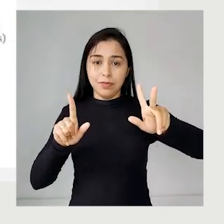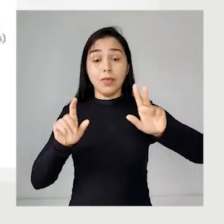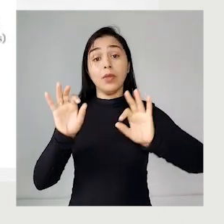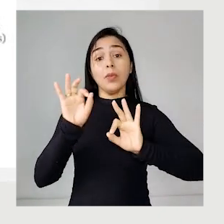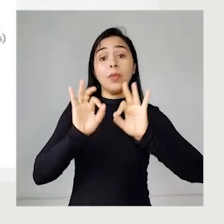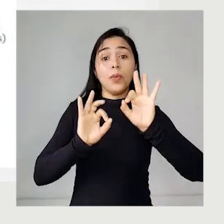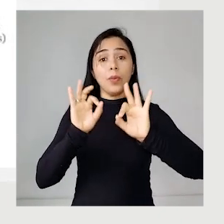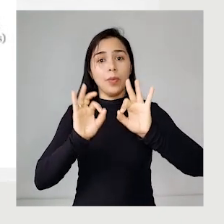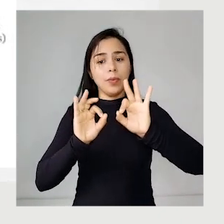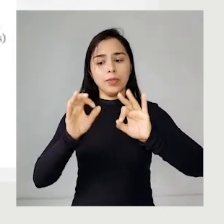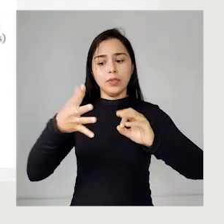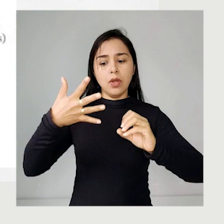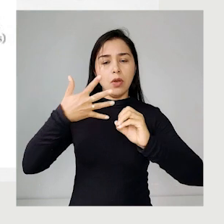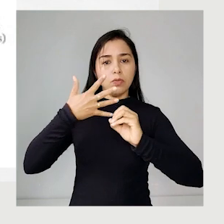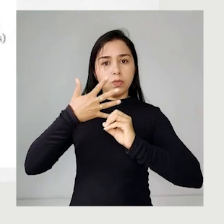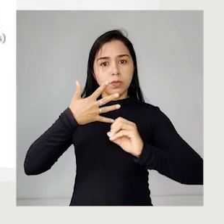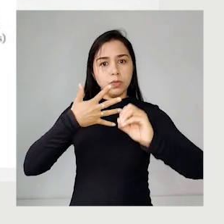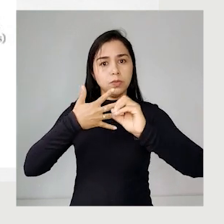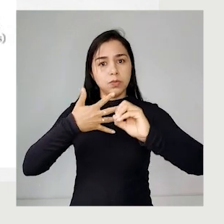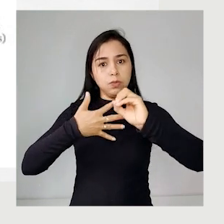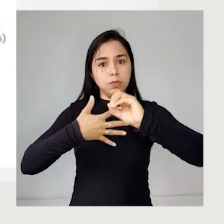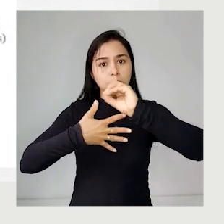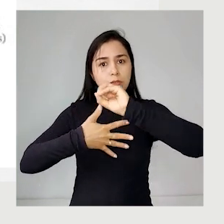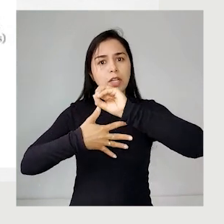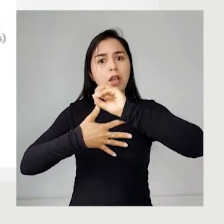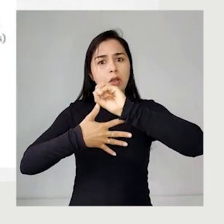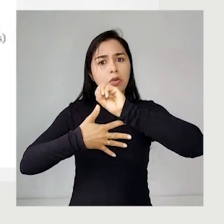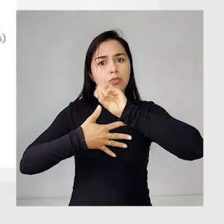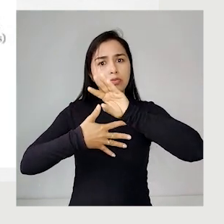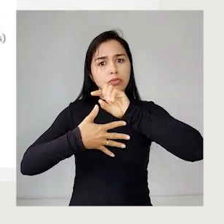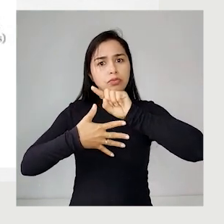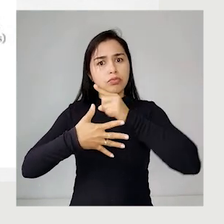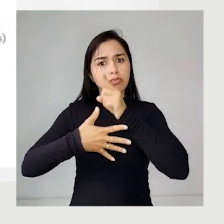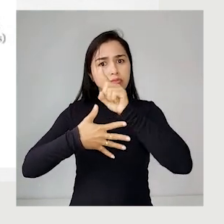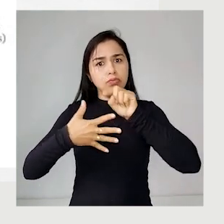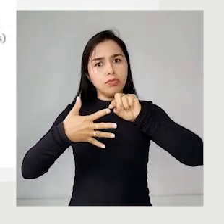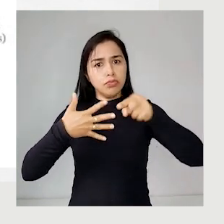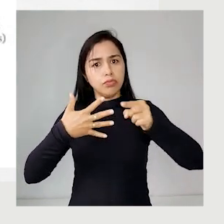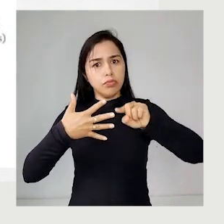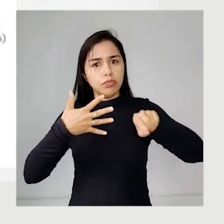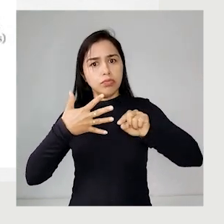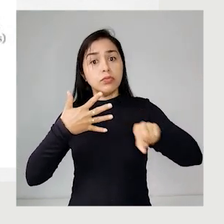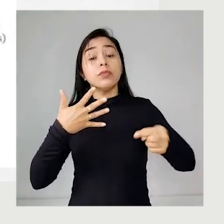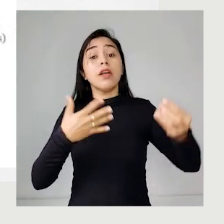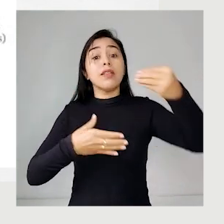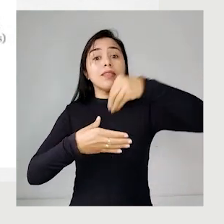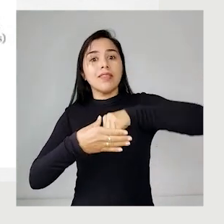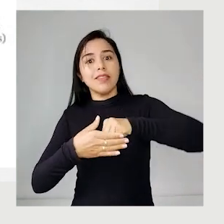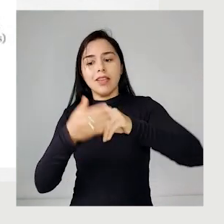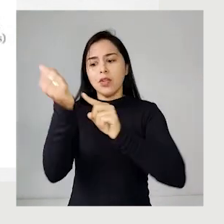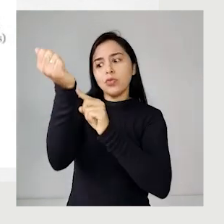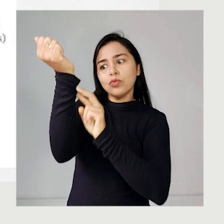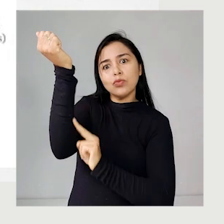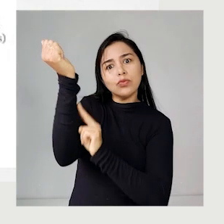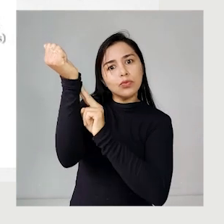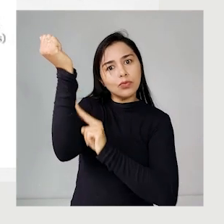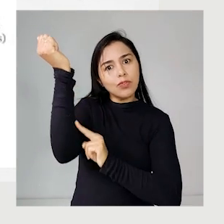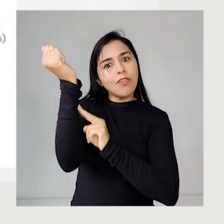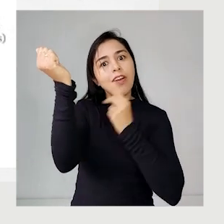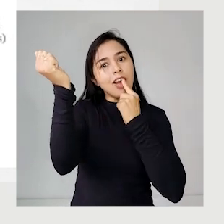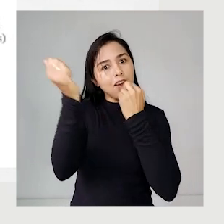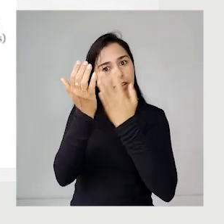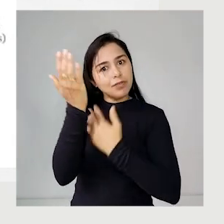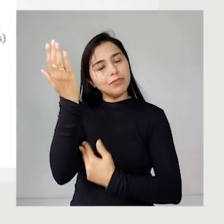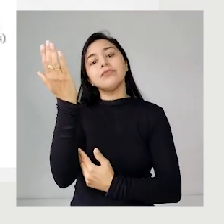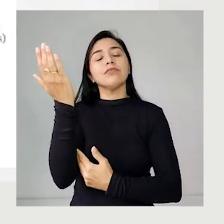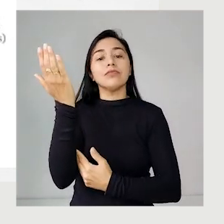suas substâncias, porém jogam as suas secreções dentro dos vasos sanguíneos.